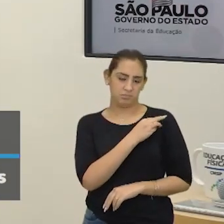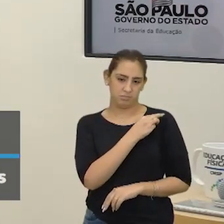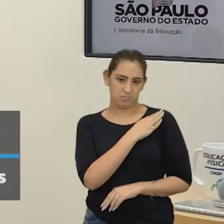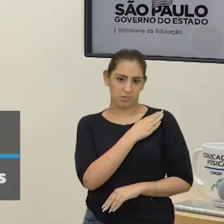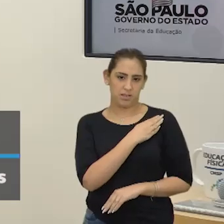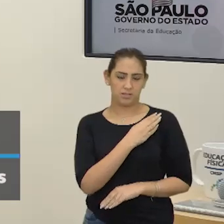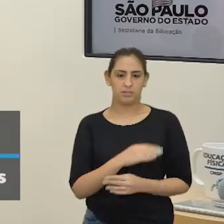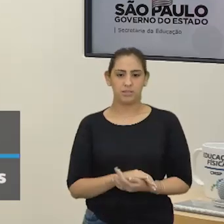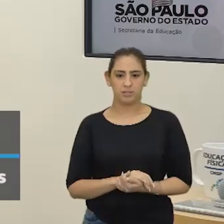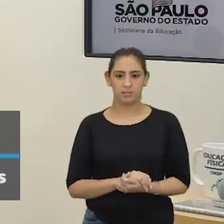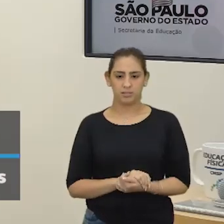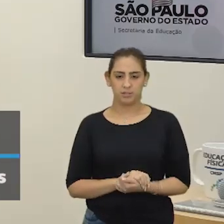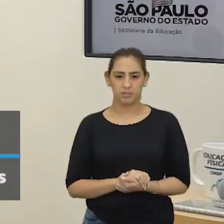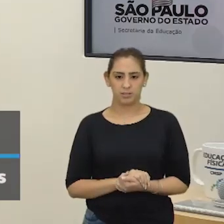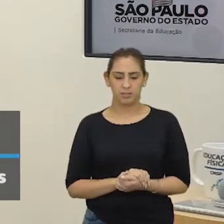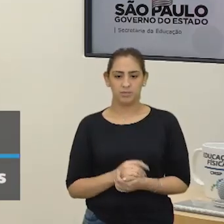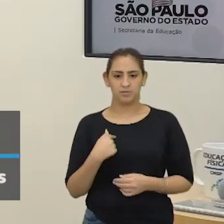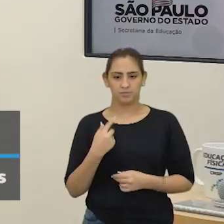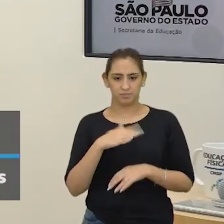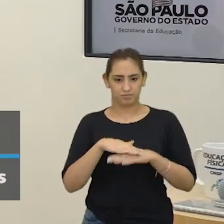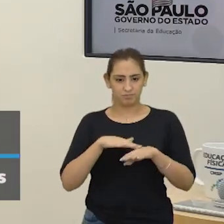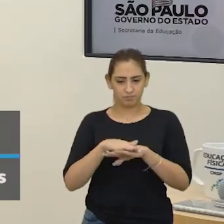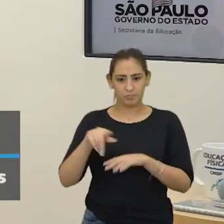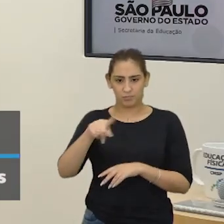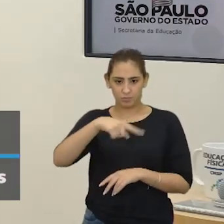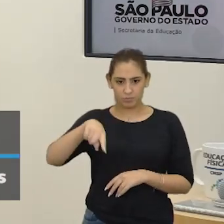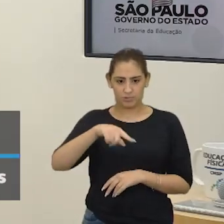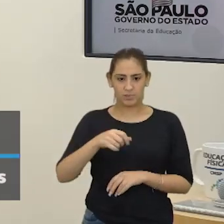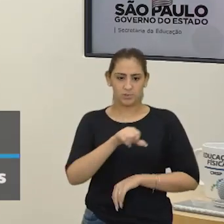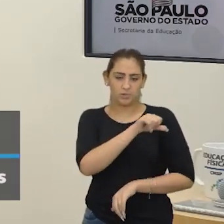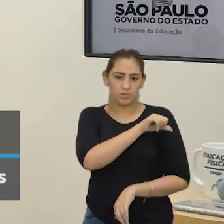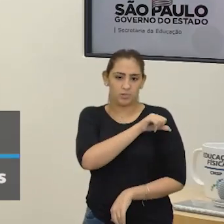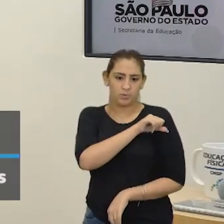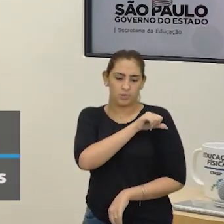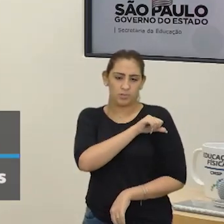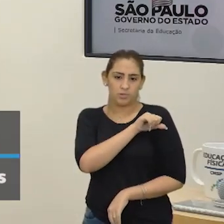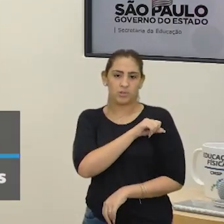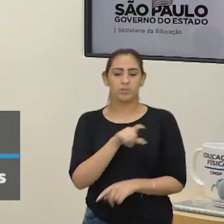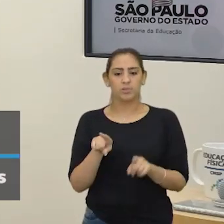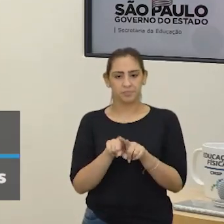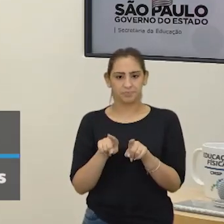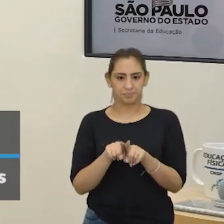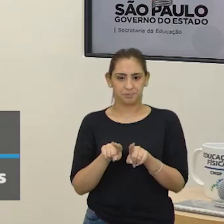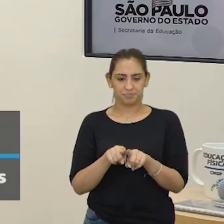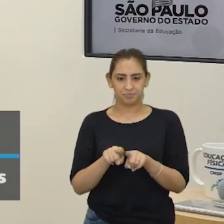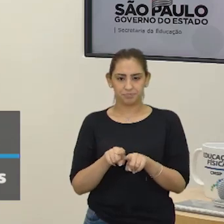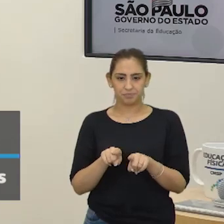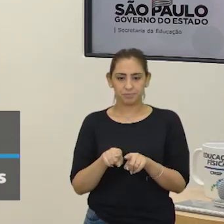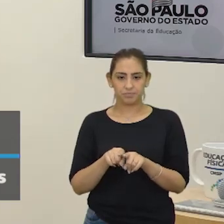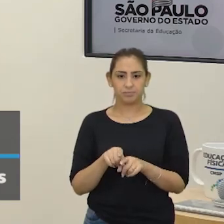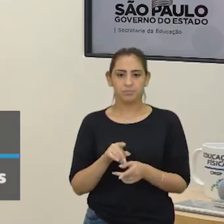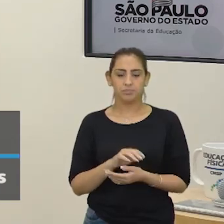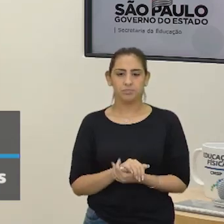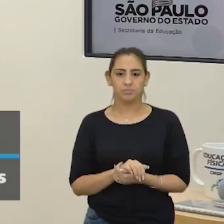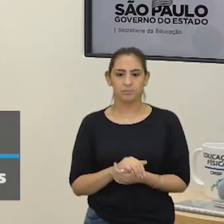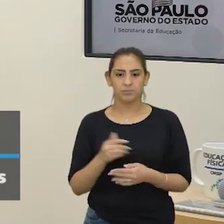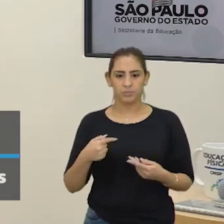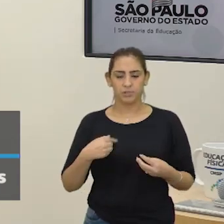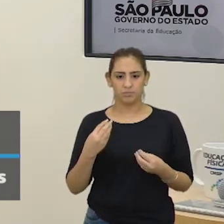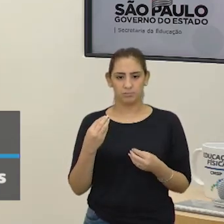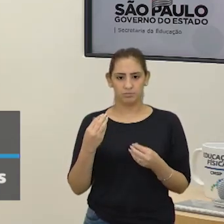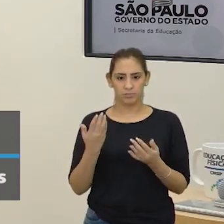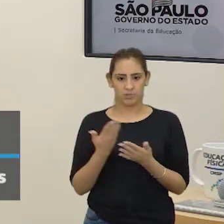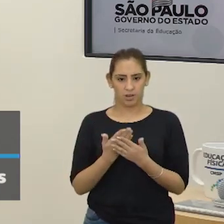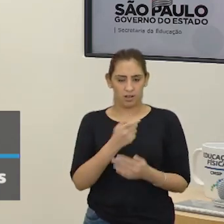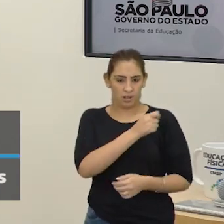vem comentando com vocês no nono ano. Hoje também um assunto em que nós colocamos vocês, alunos, né,